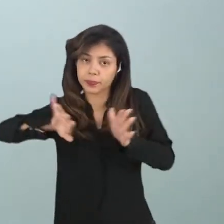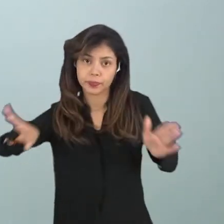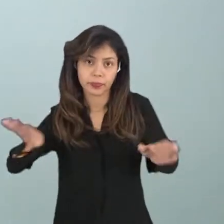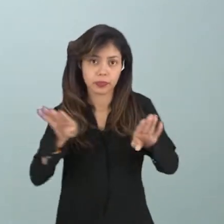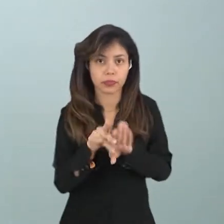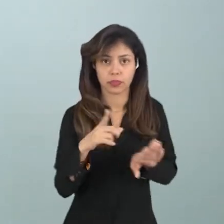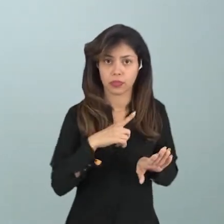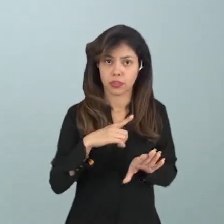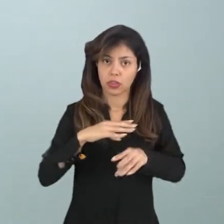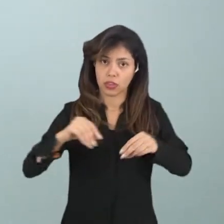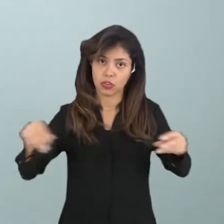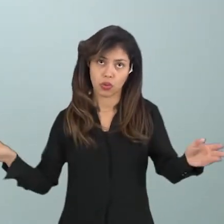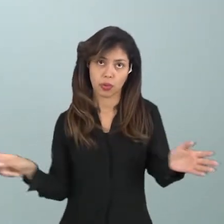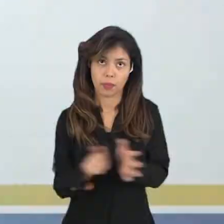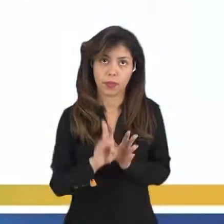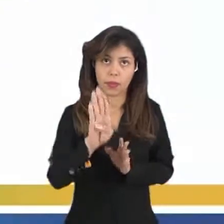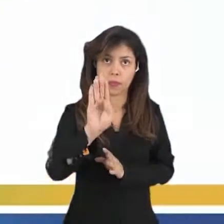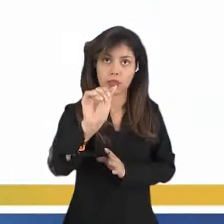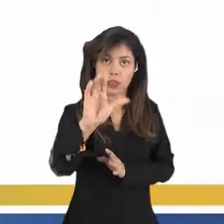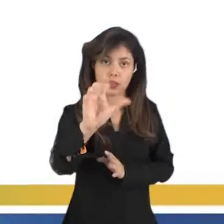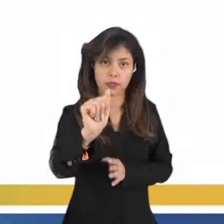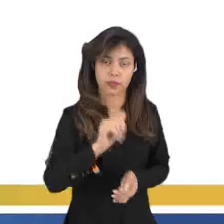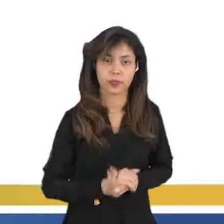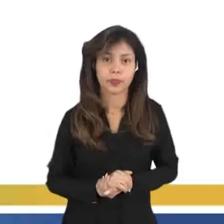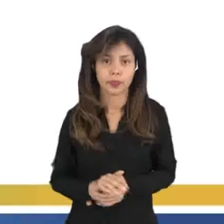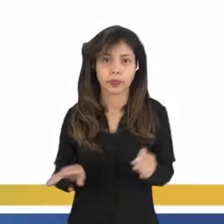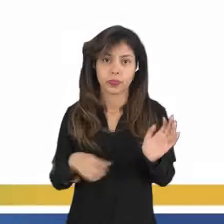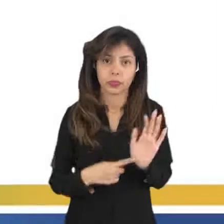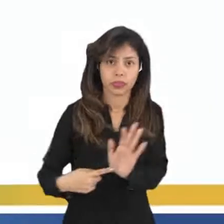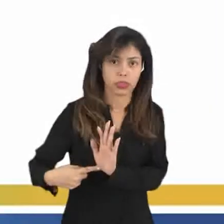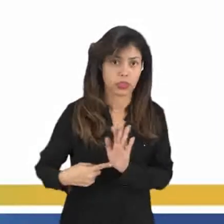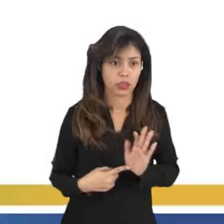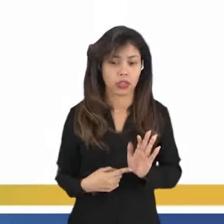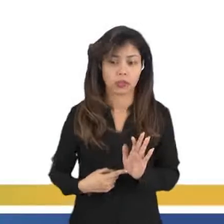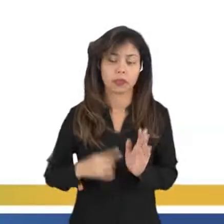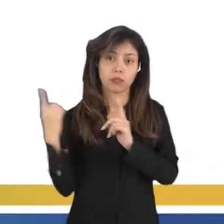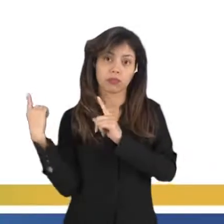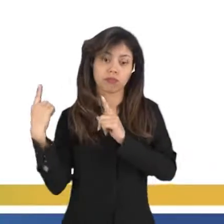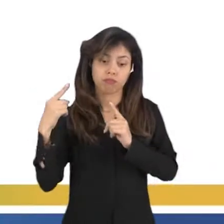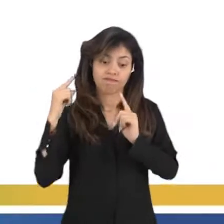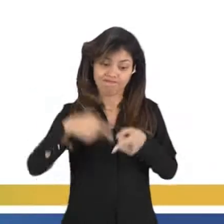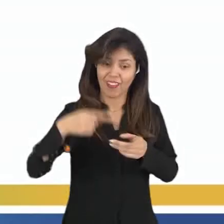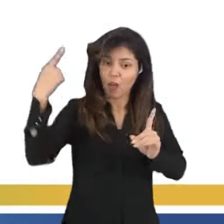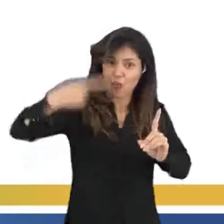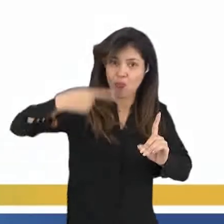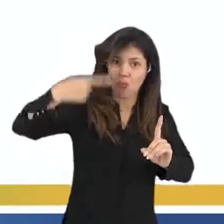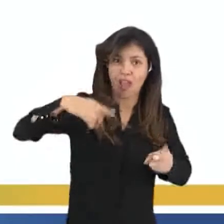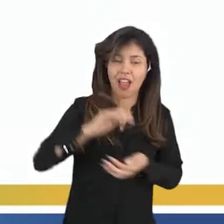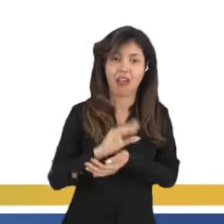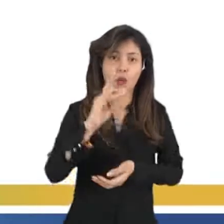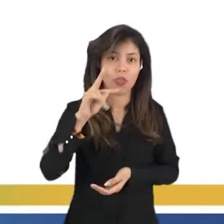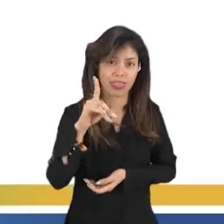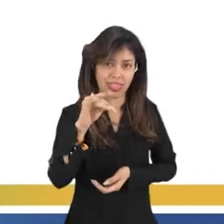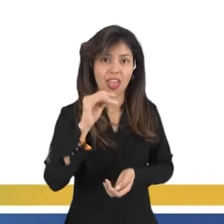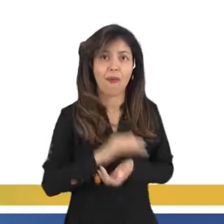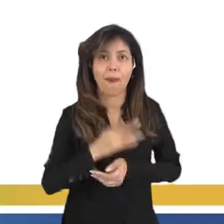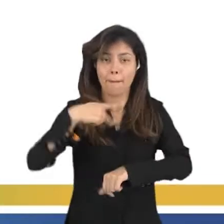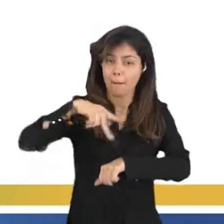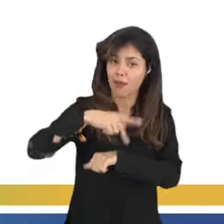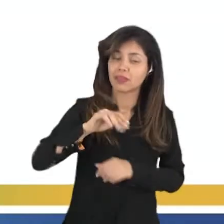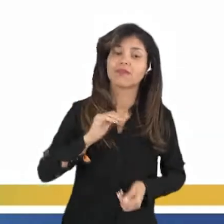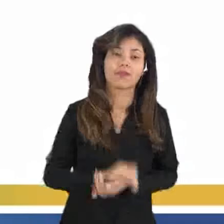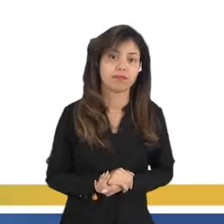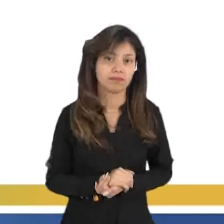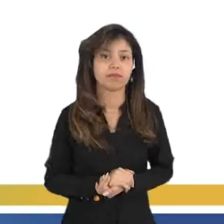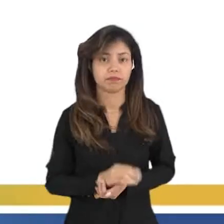independência desse território basco. Suas práticas sempre foram condenadas pela população do País Basco, que